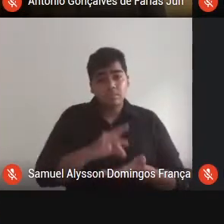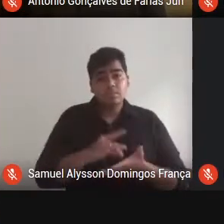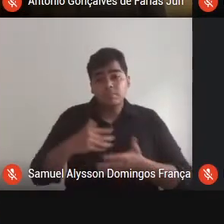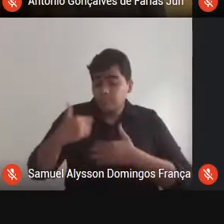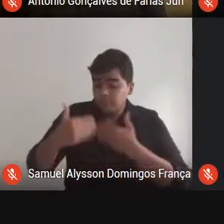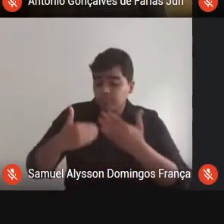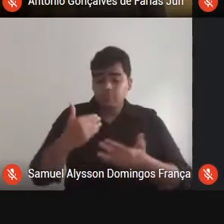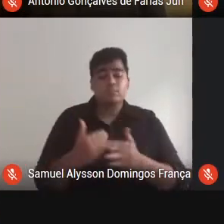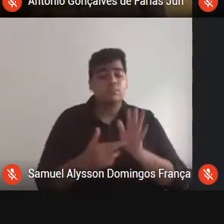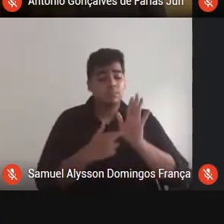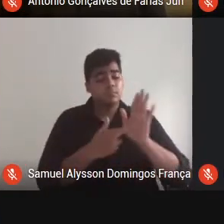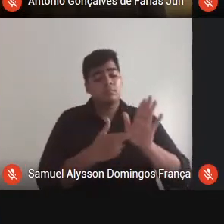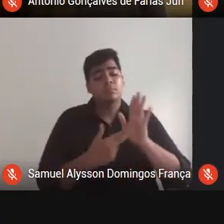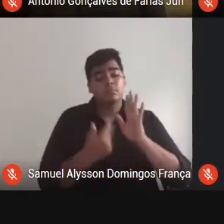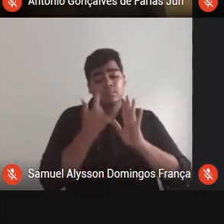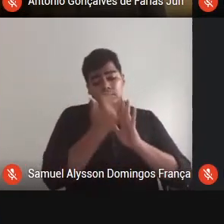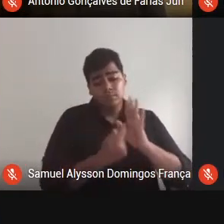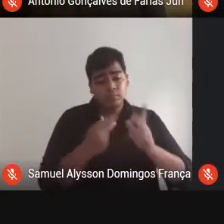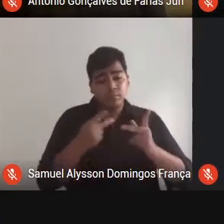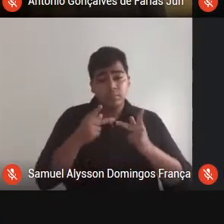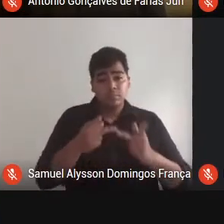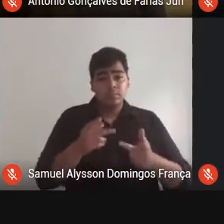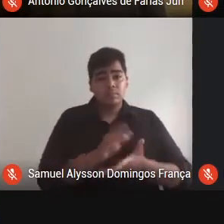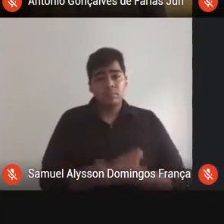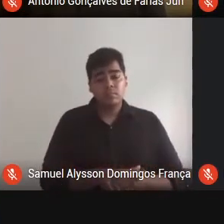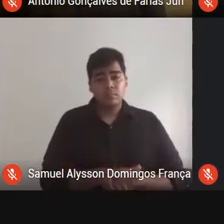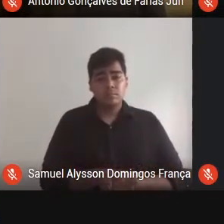graficamente em seus projetos.